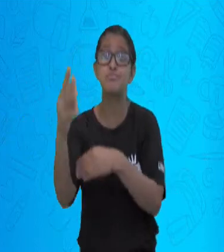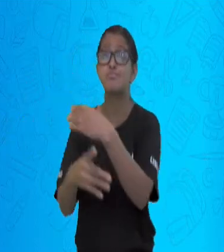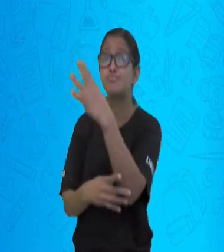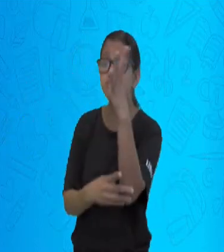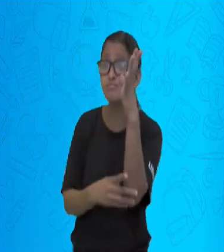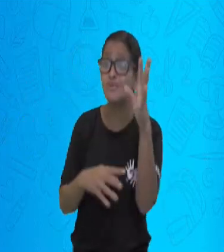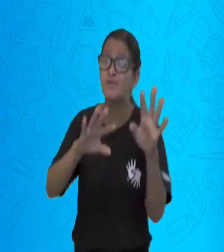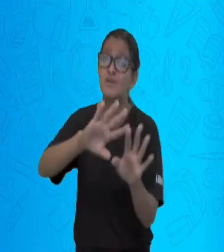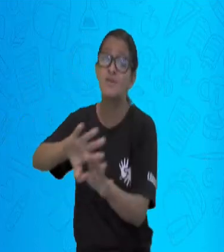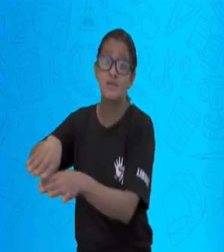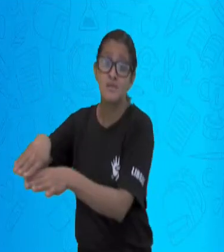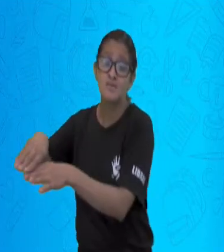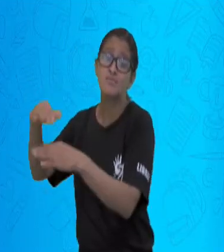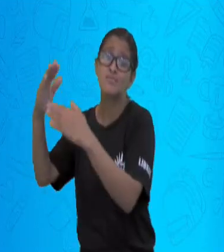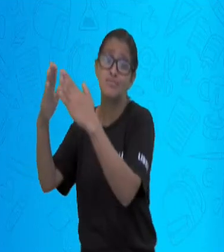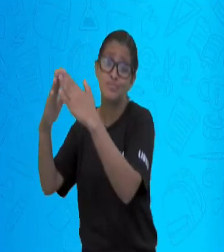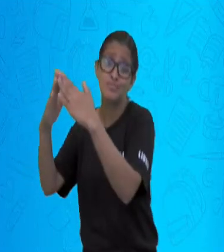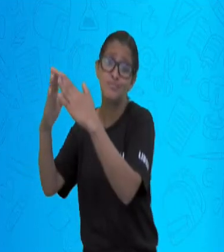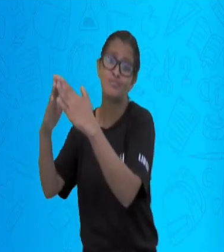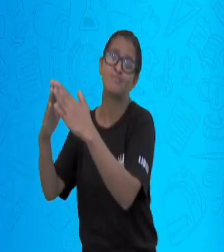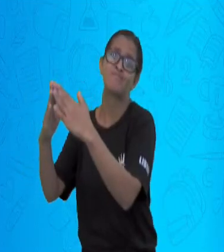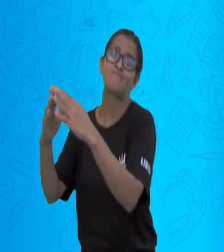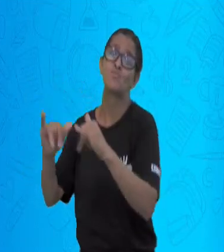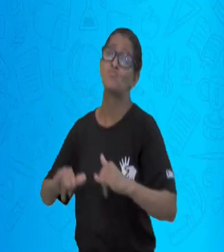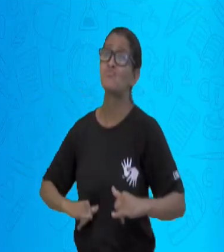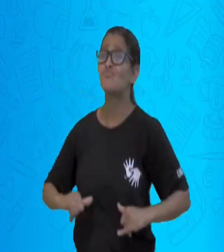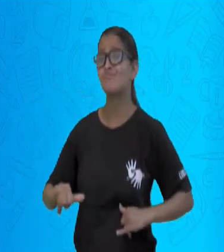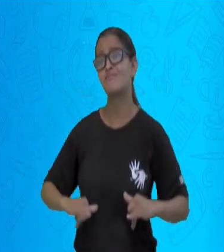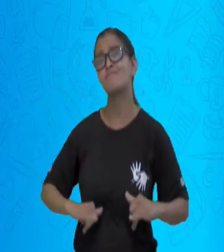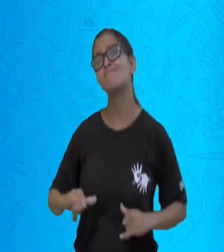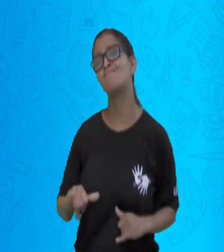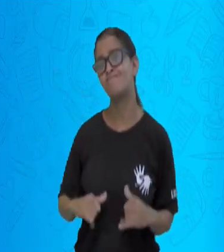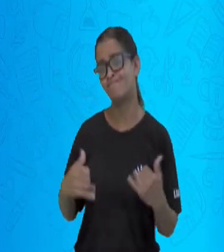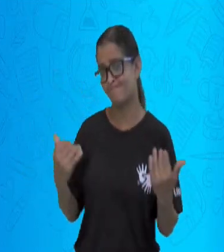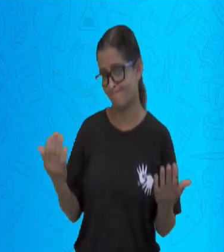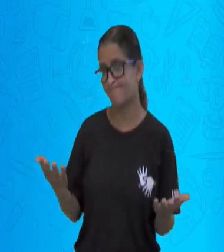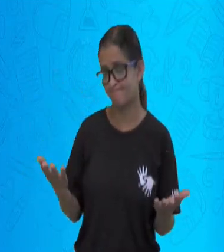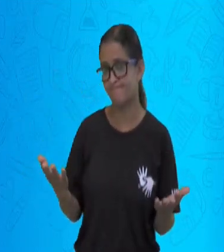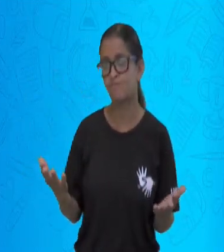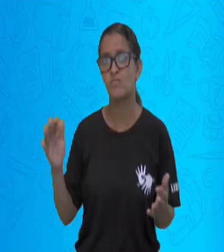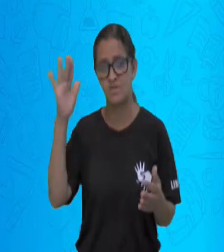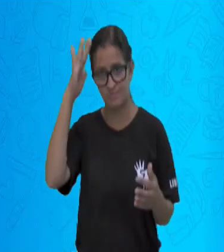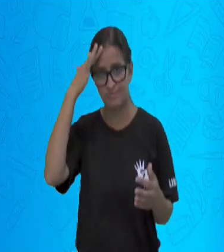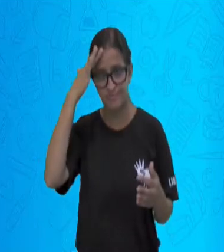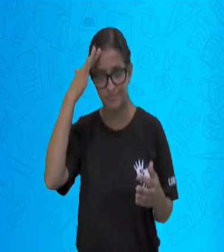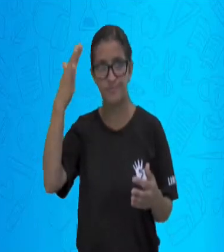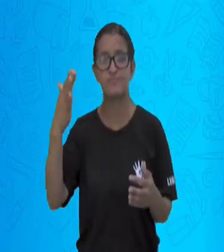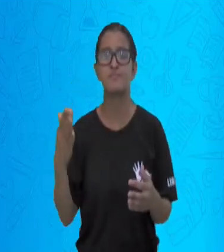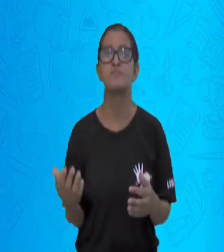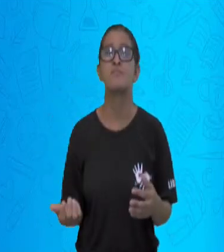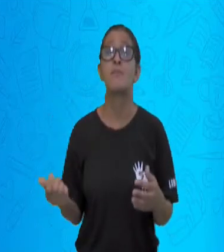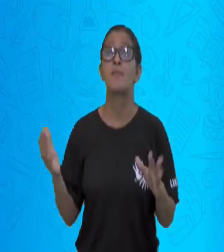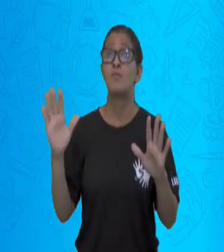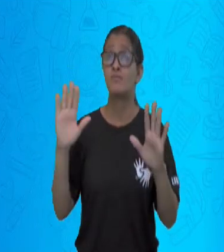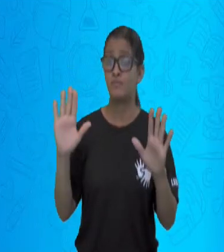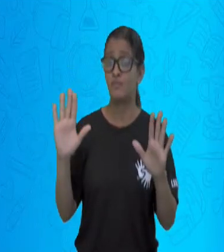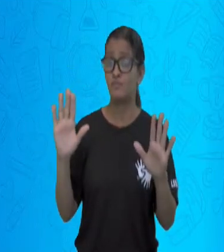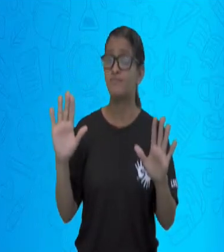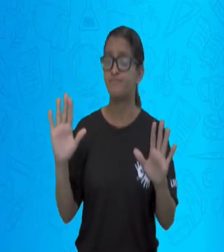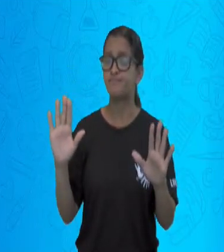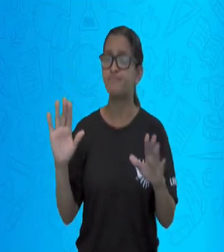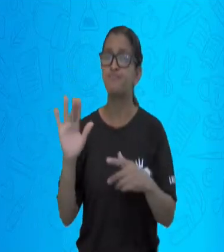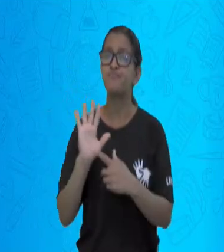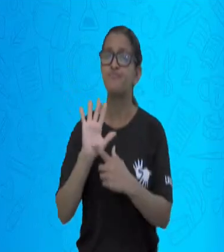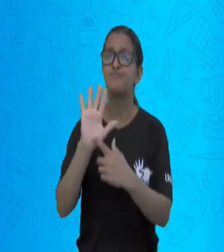ele vai sofrer, mais ele vai precisar de recursos, tá? Agora vamos para uma mudança que eu considero